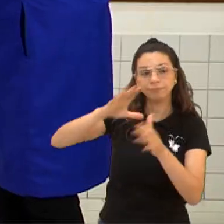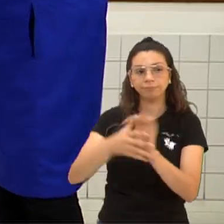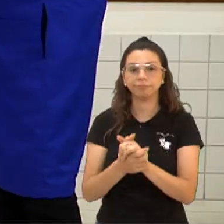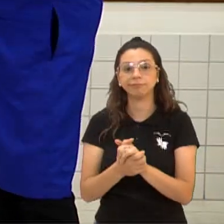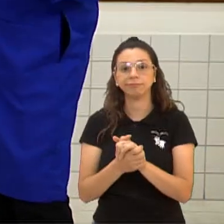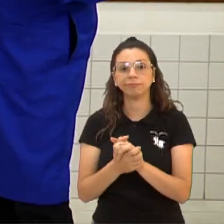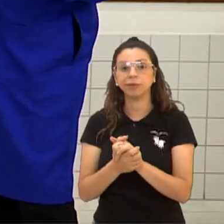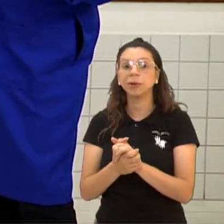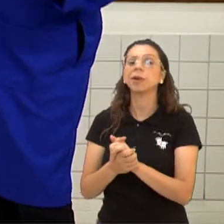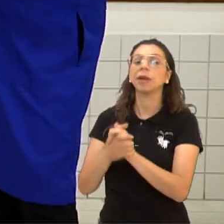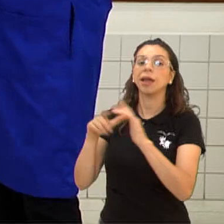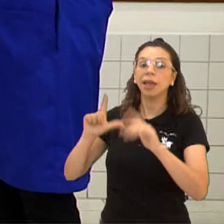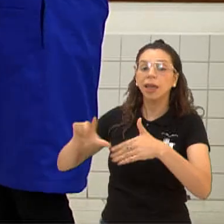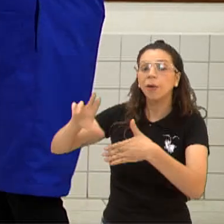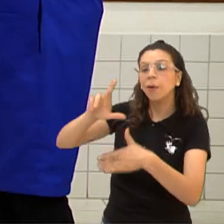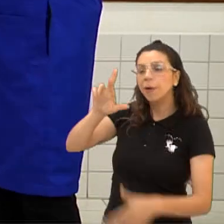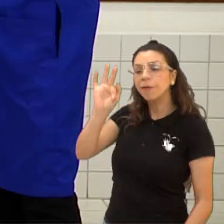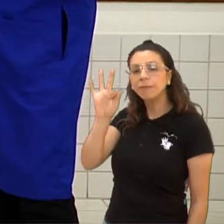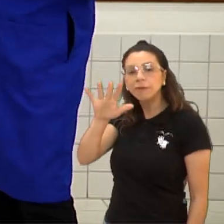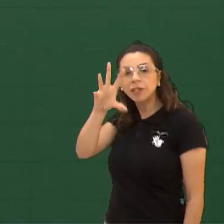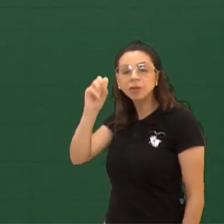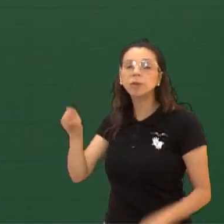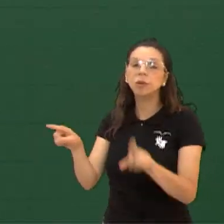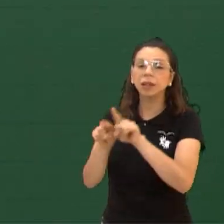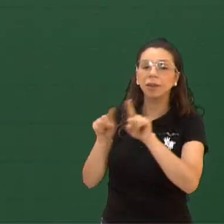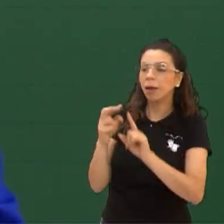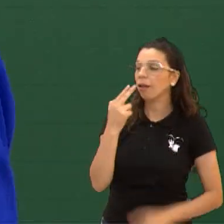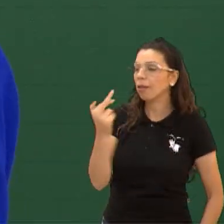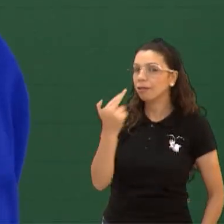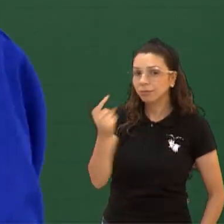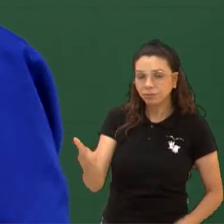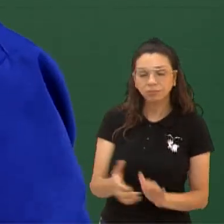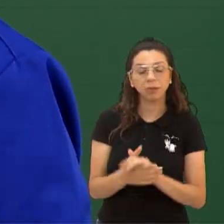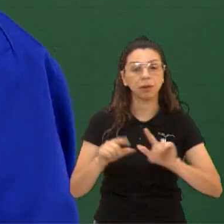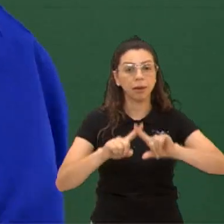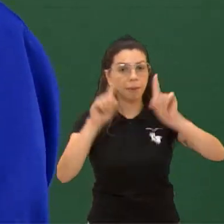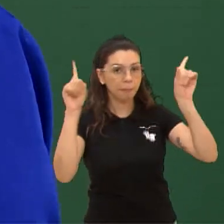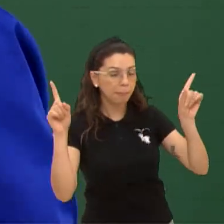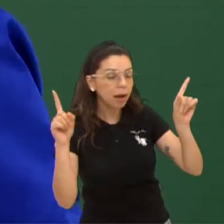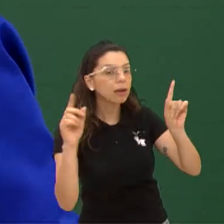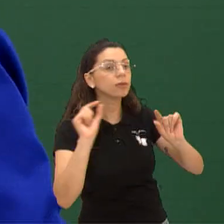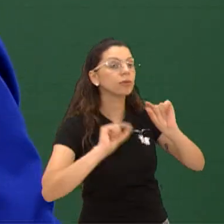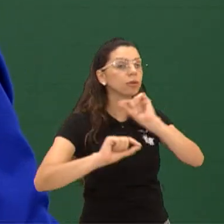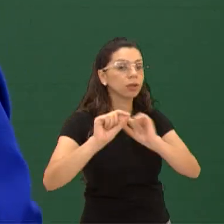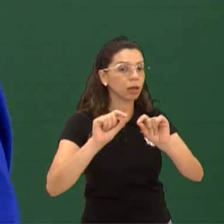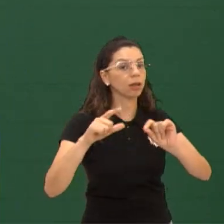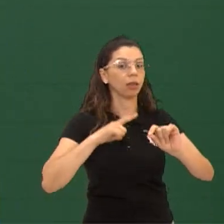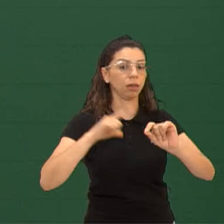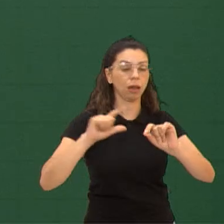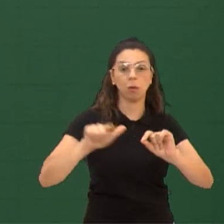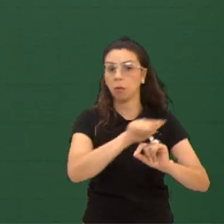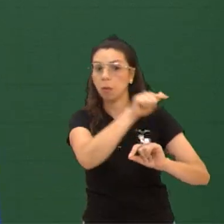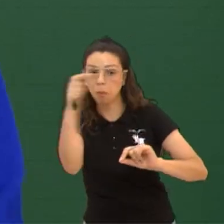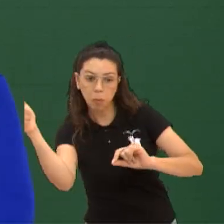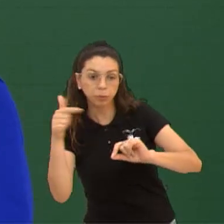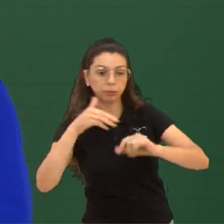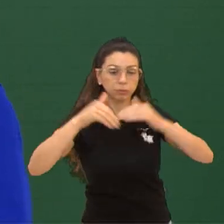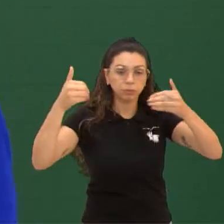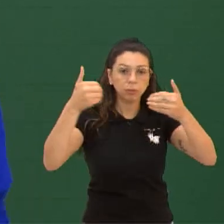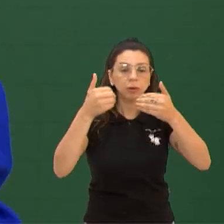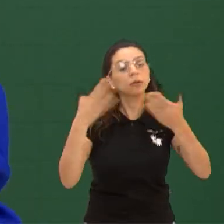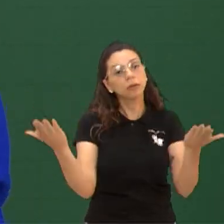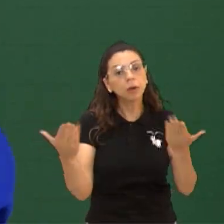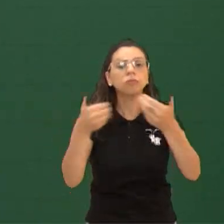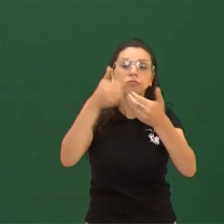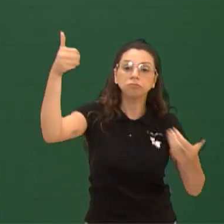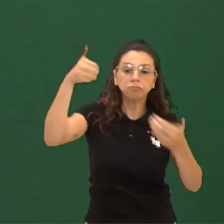o aspecto físico e o aspecto linguístico. Mas não impede que você faça outras divisões. Então, regionalizar é dividir,